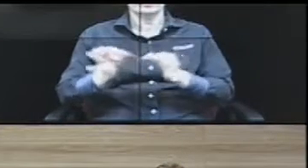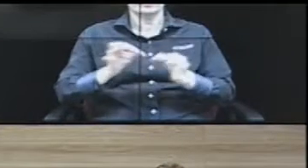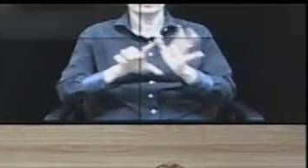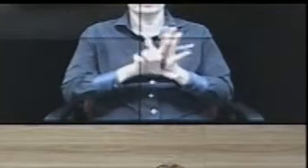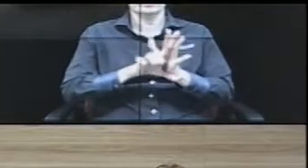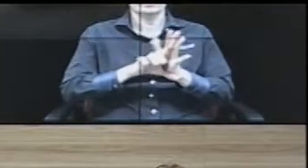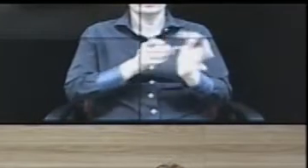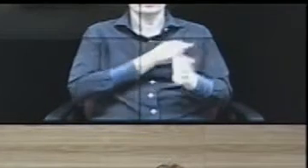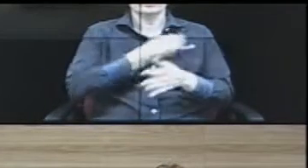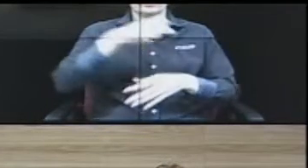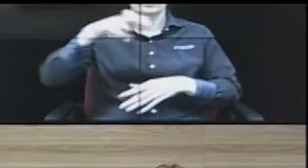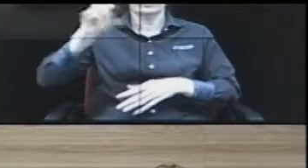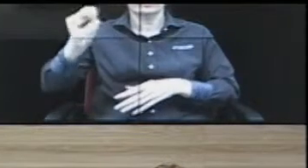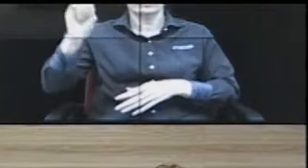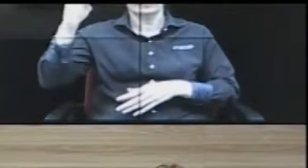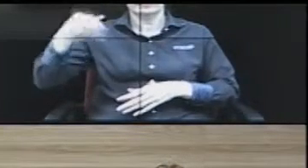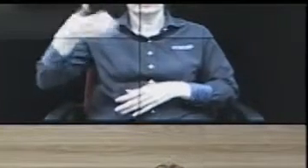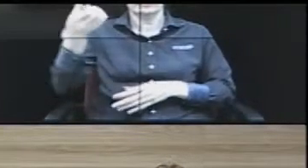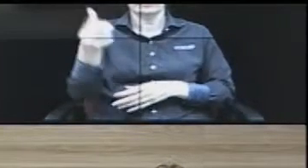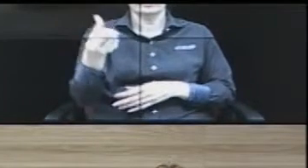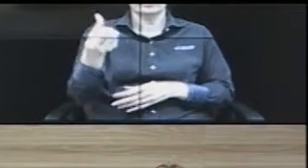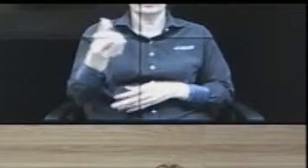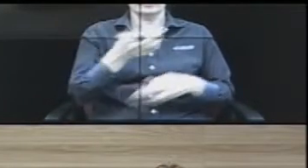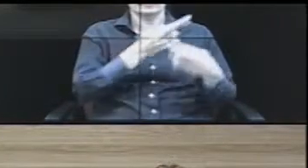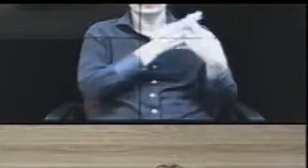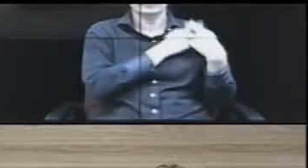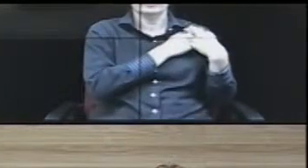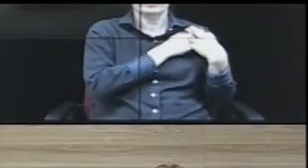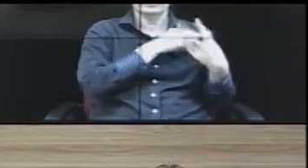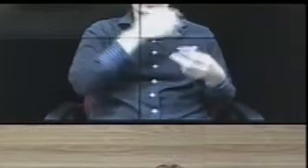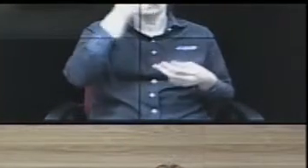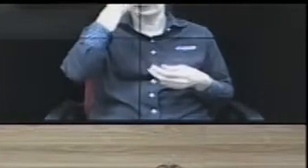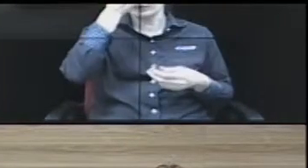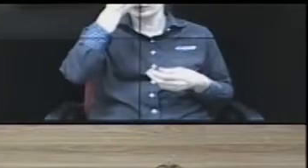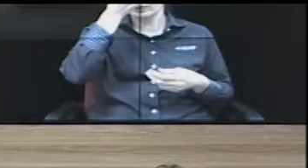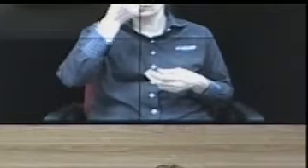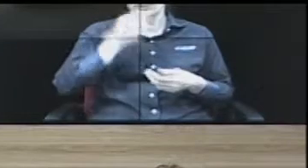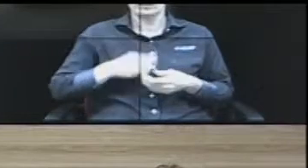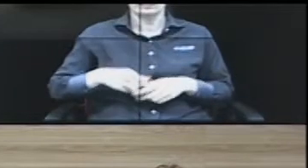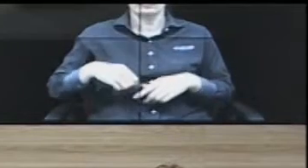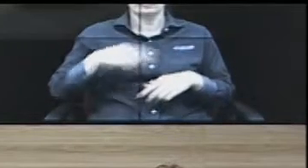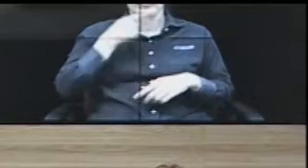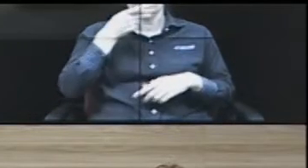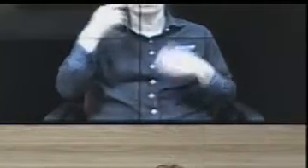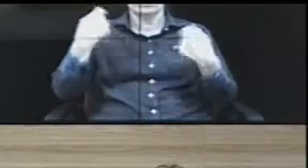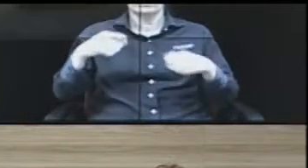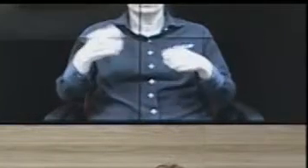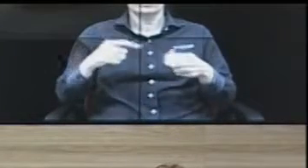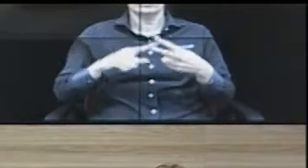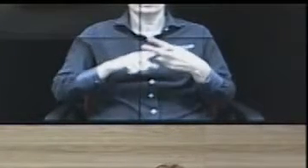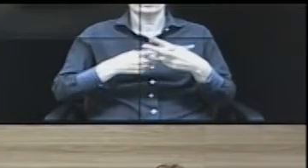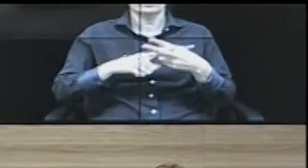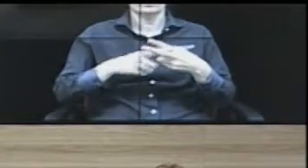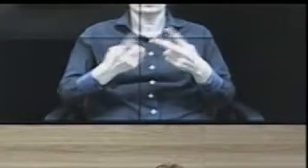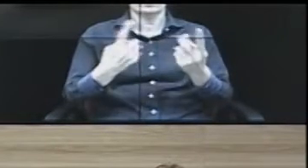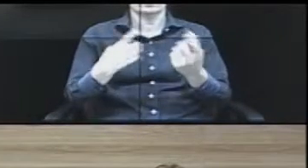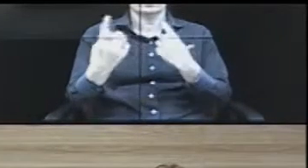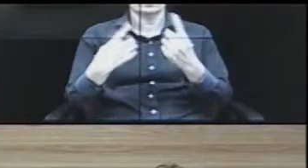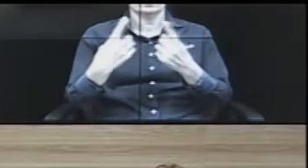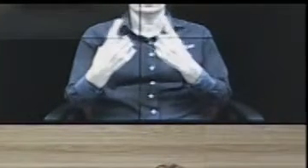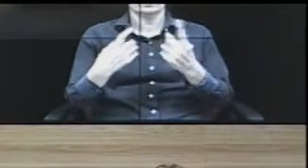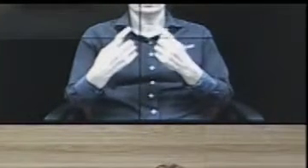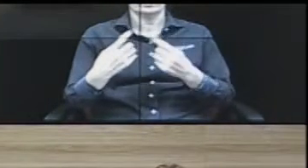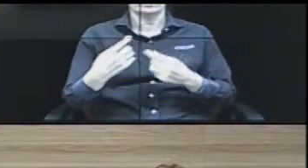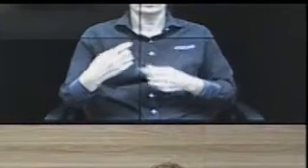de lei número 58/2016, de autoria do nobre vereador Jorge de Freitas, que dispõe sobre a manutenção de estradas